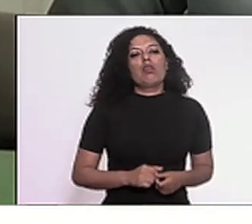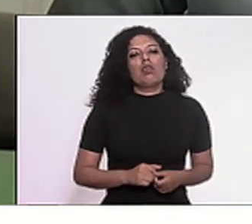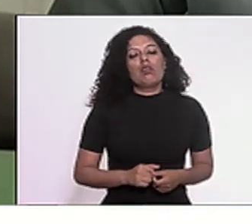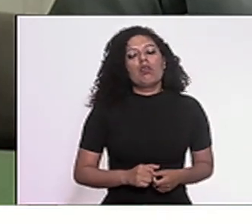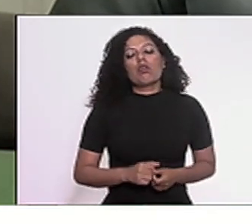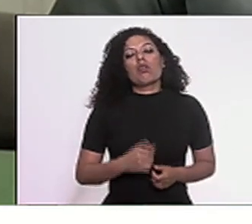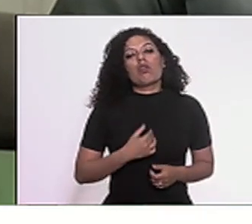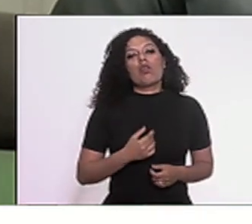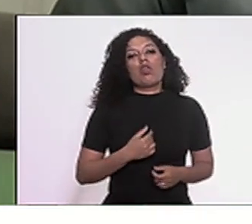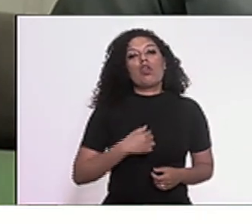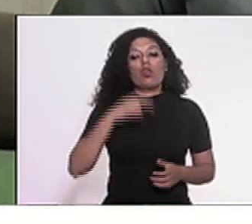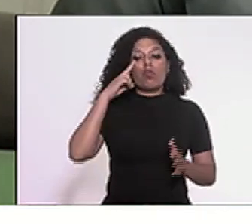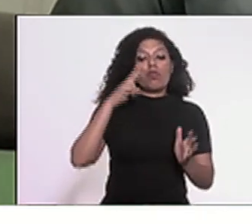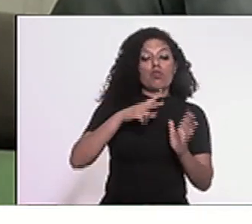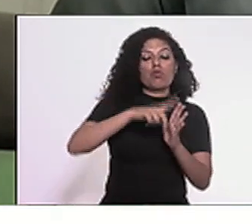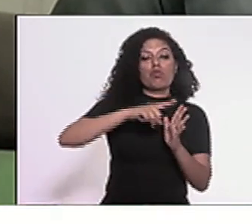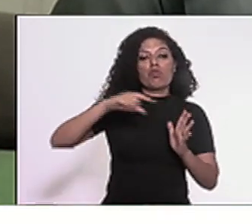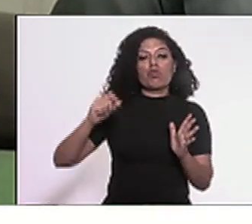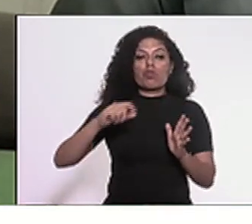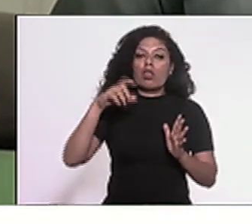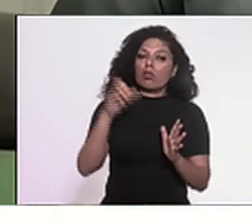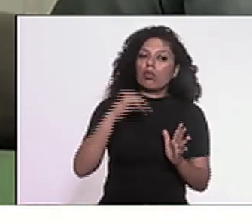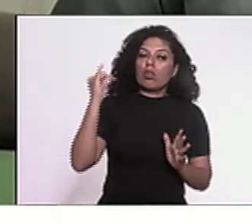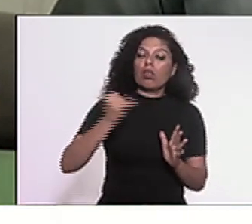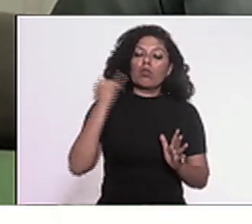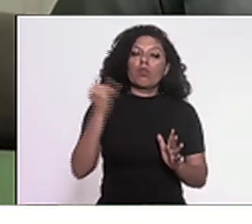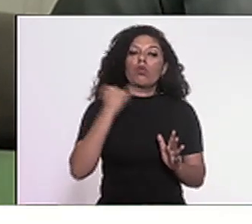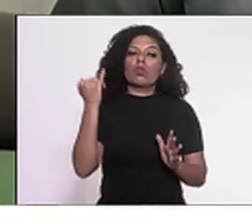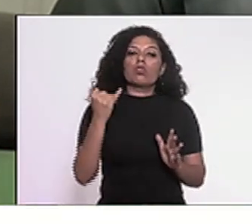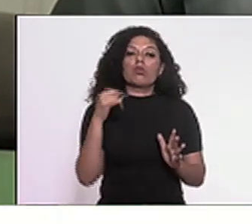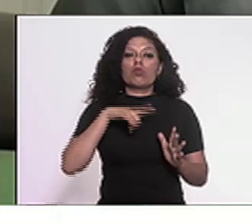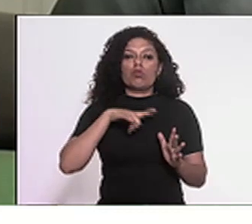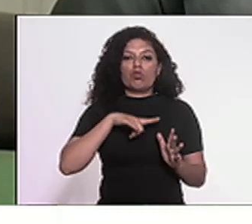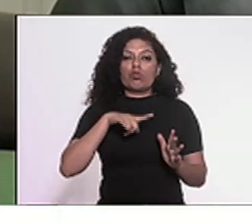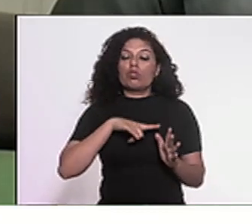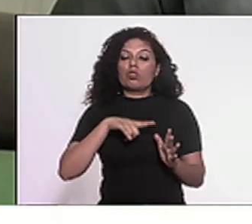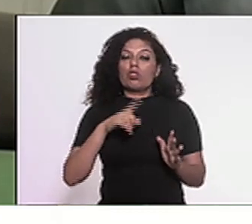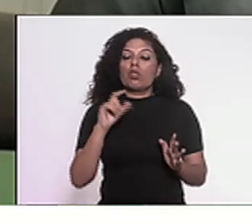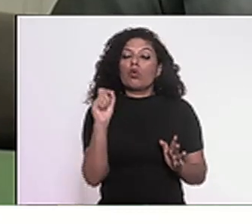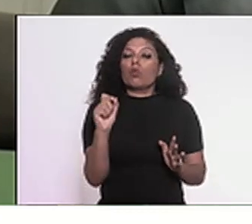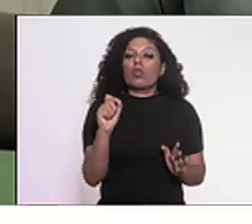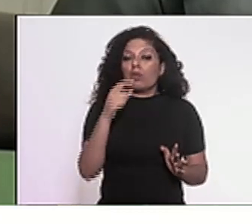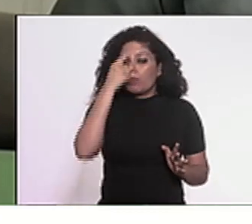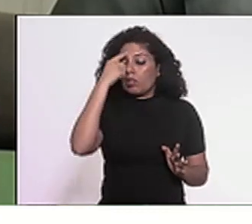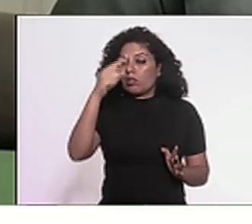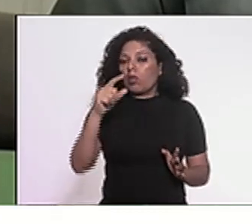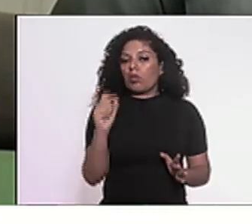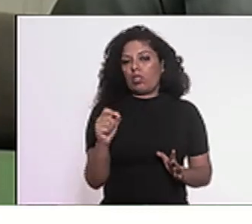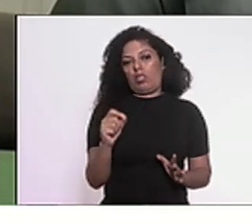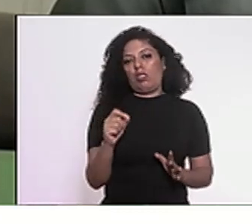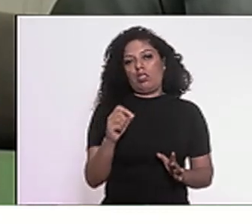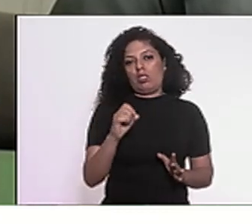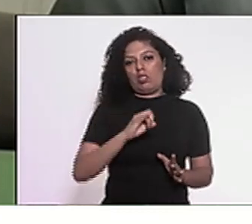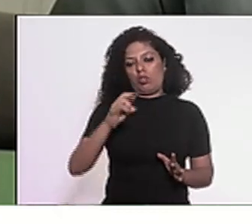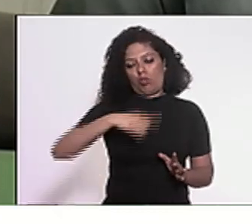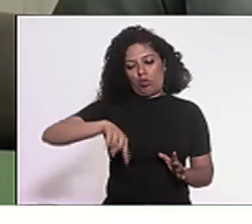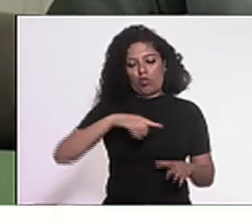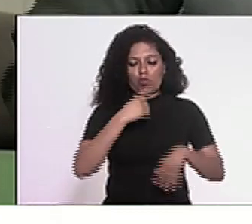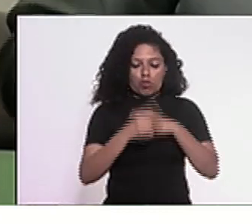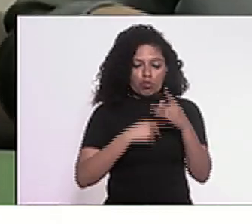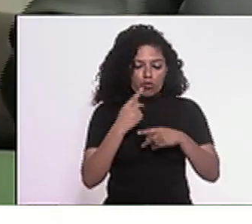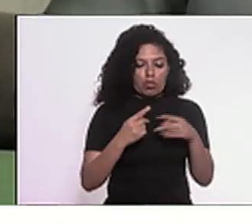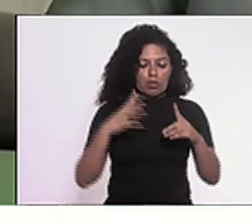eu julgo destacar que é importante termos em mente que, quando tratamos do